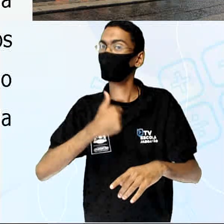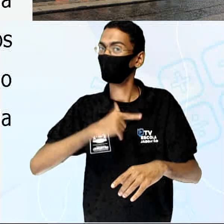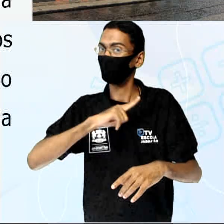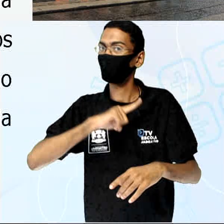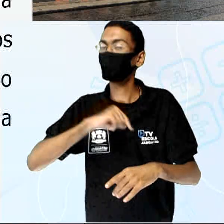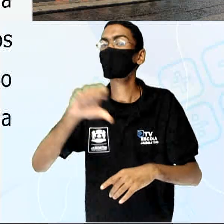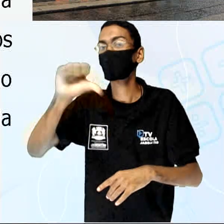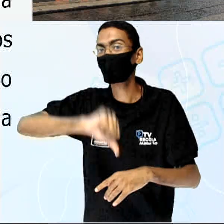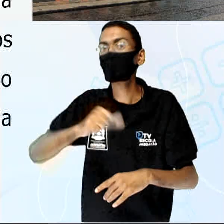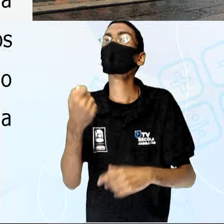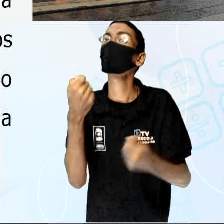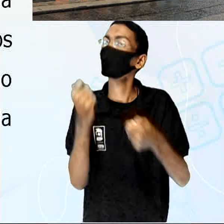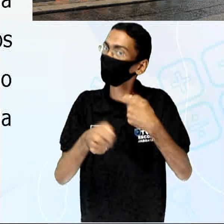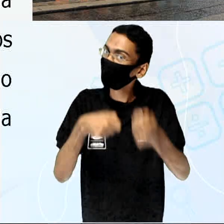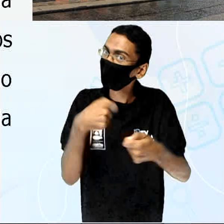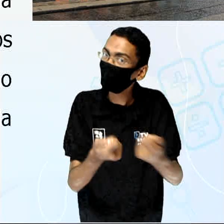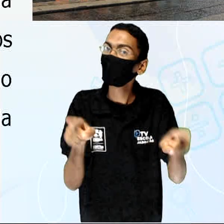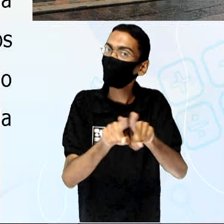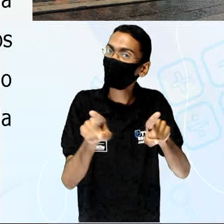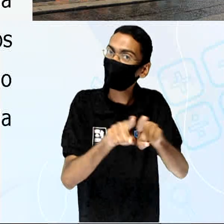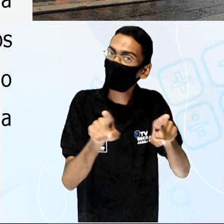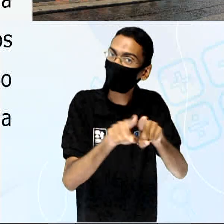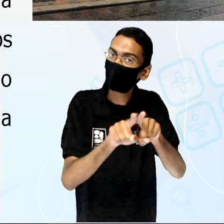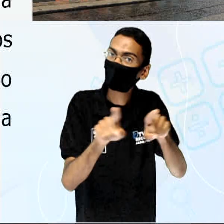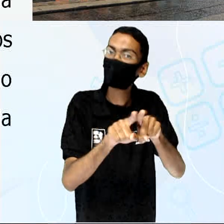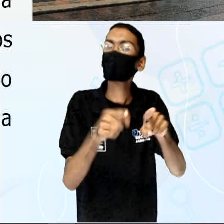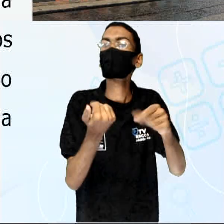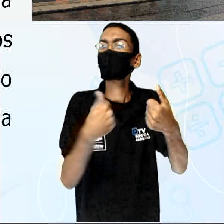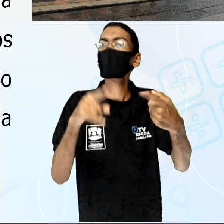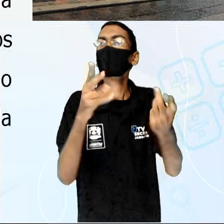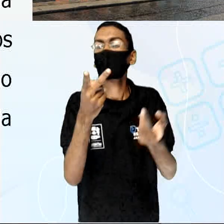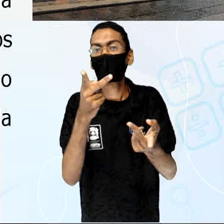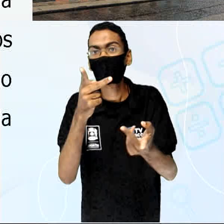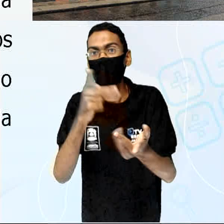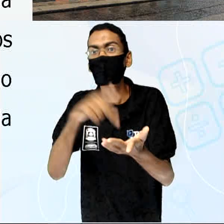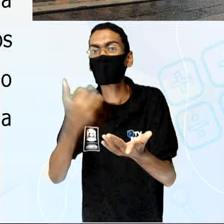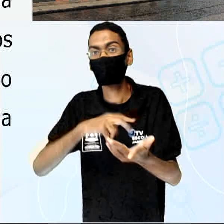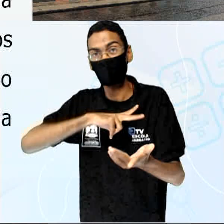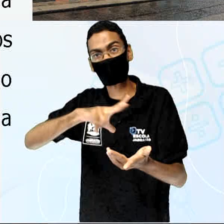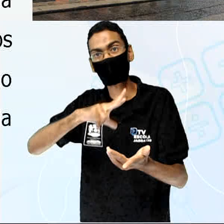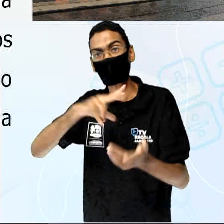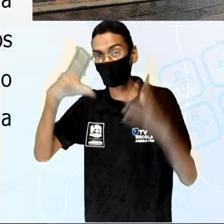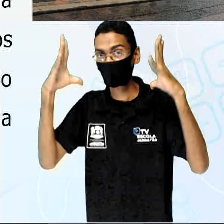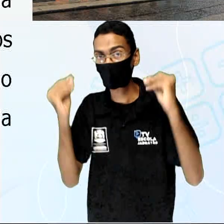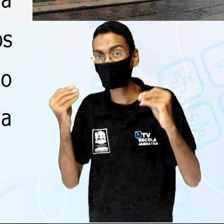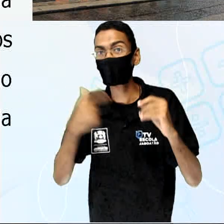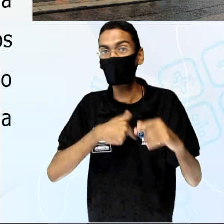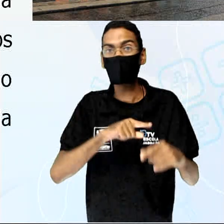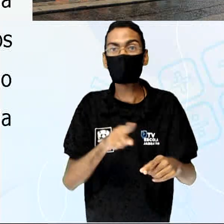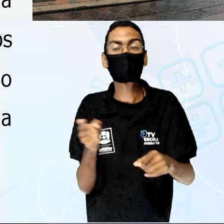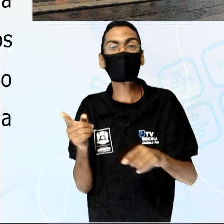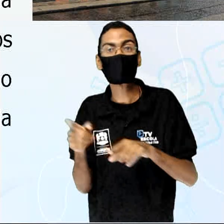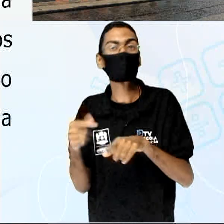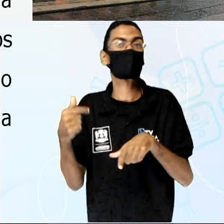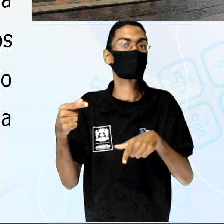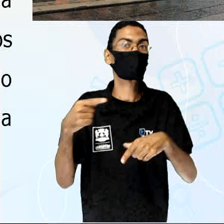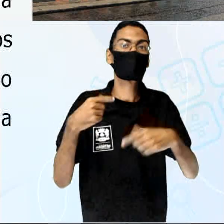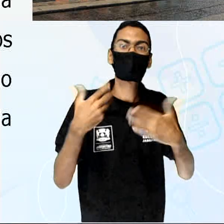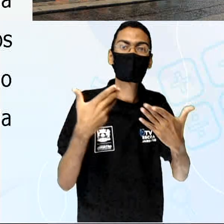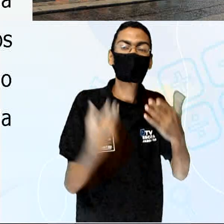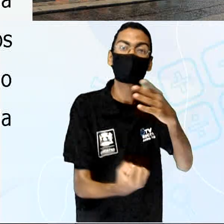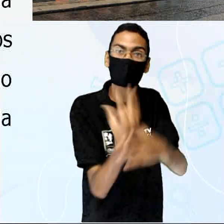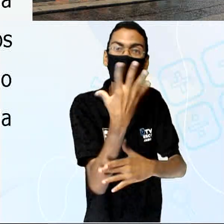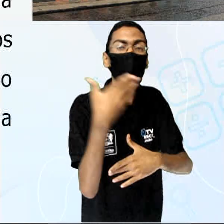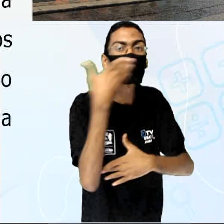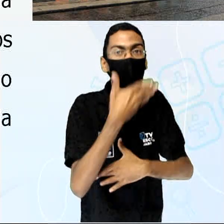acontecida justamente por conta da concorrência dos holandeses que foram para as Antilhas produzir açúcar. Então, os comerciantes